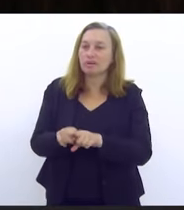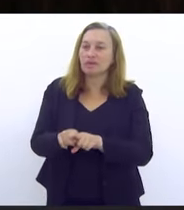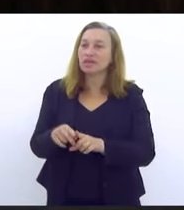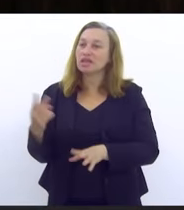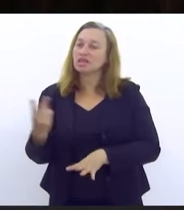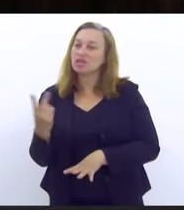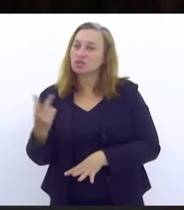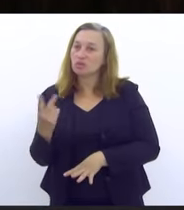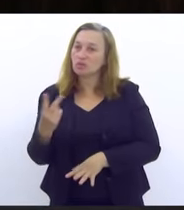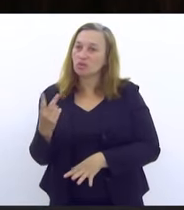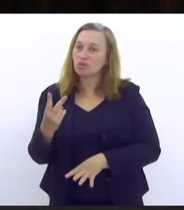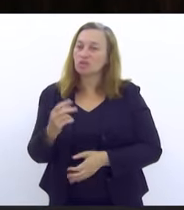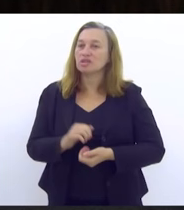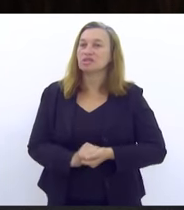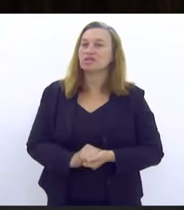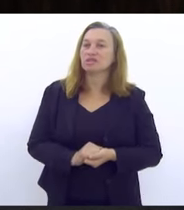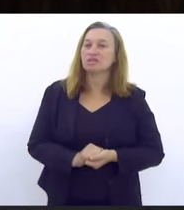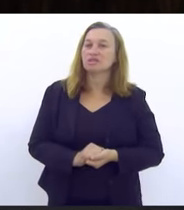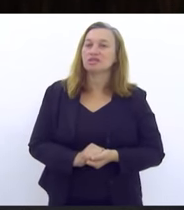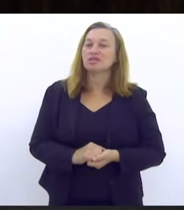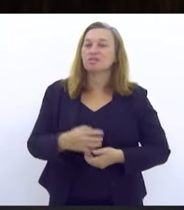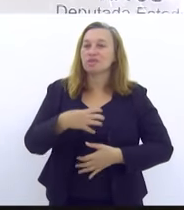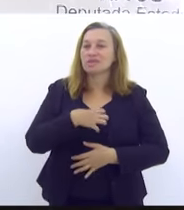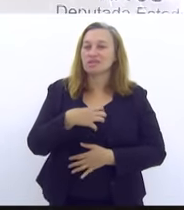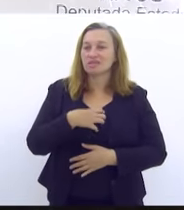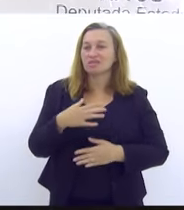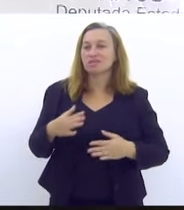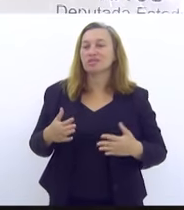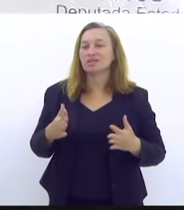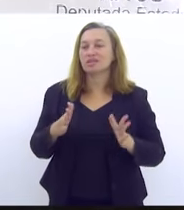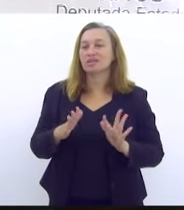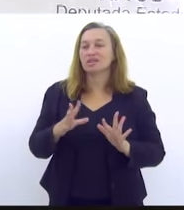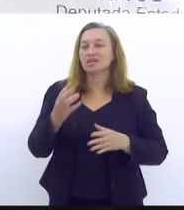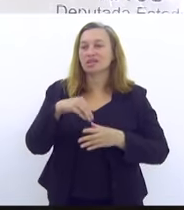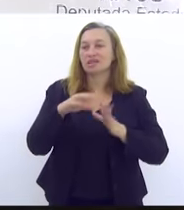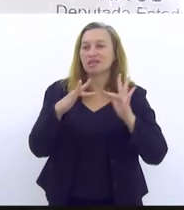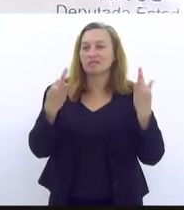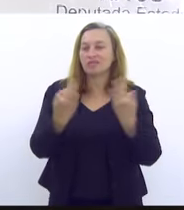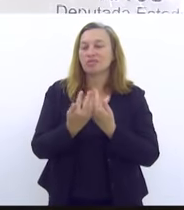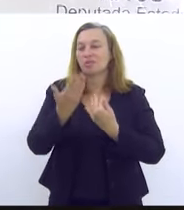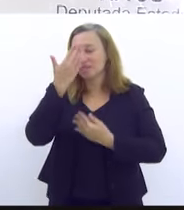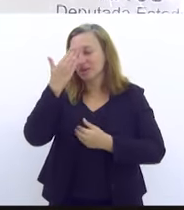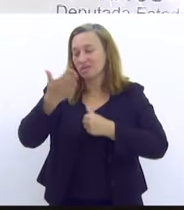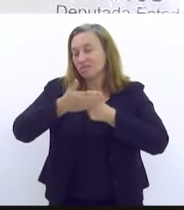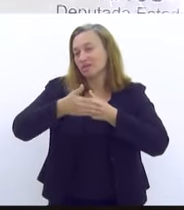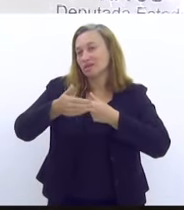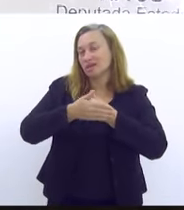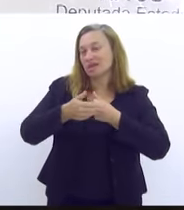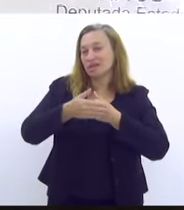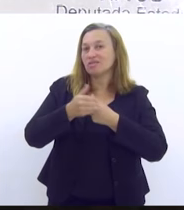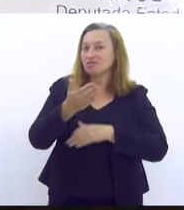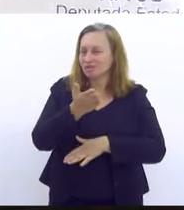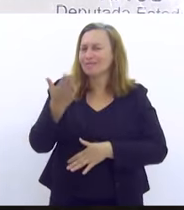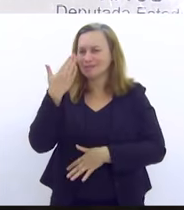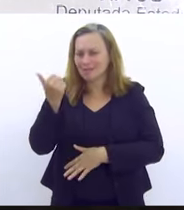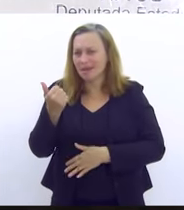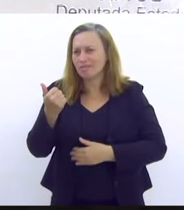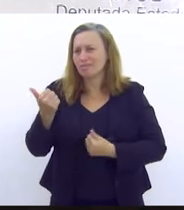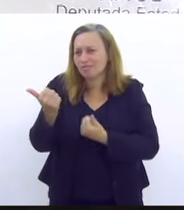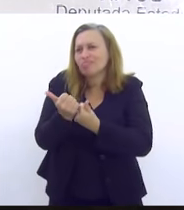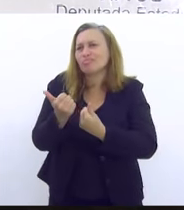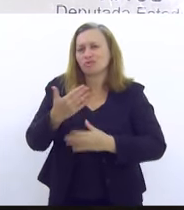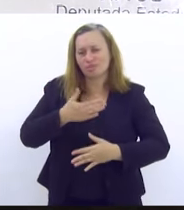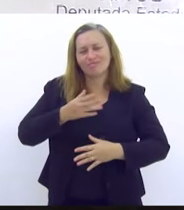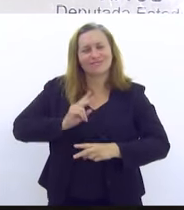de Deus, mas essas duas igrejas eu me sinto em casa. Obrigada pela confiança, pelo carinho, e vocês sabem que podem sempre